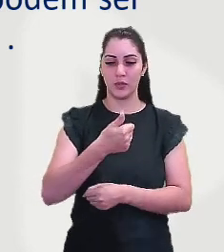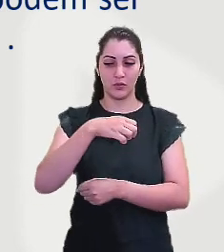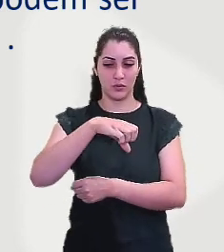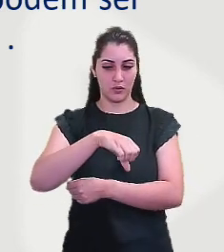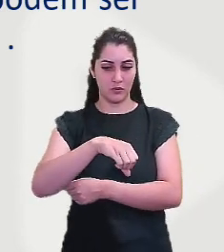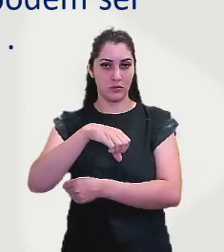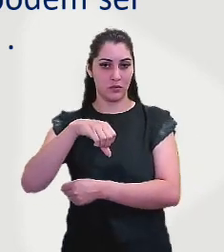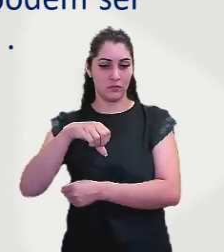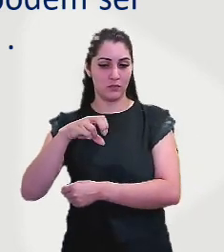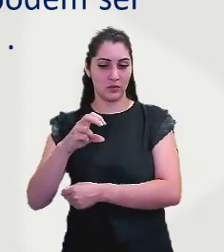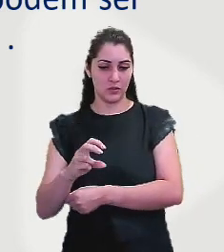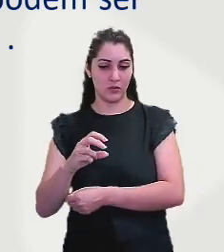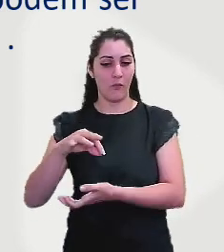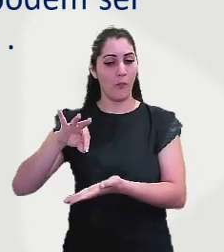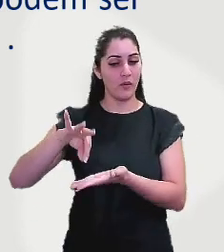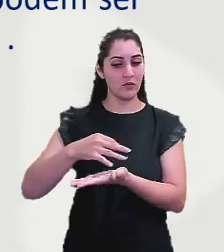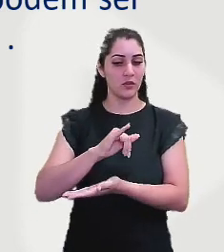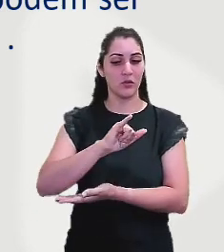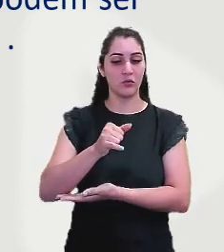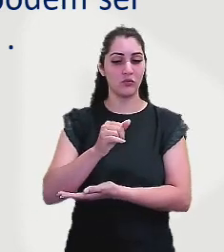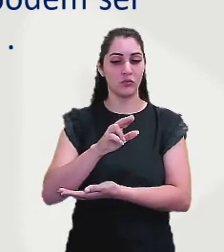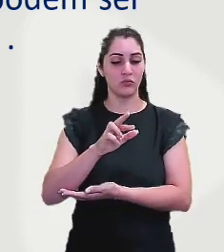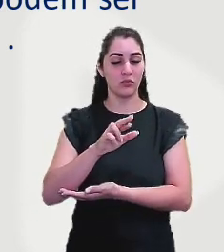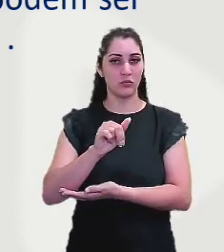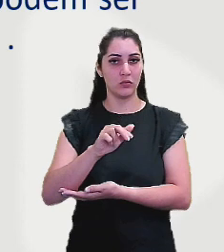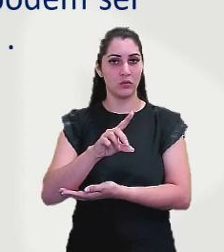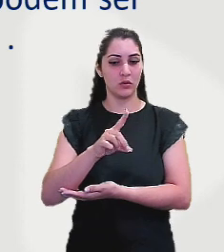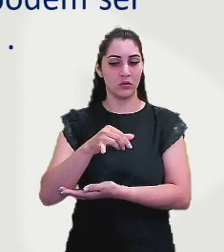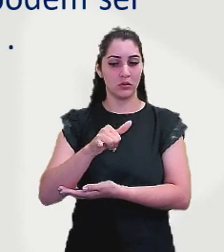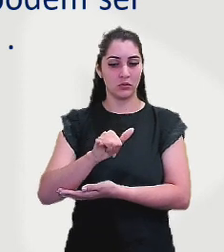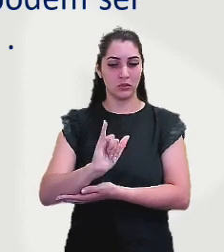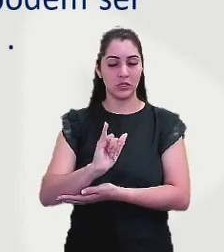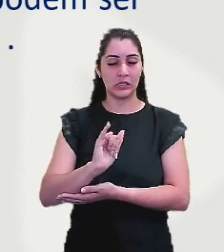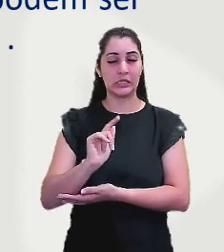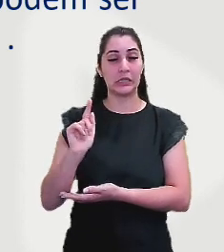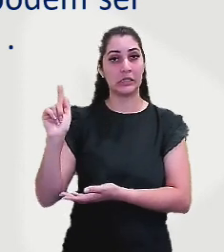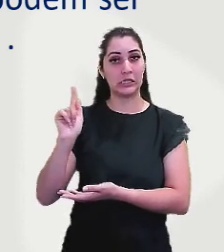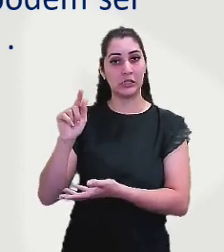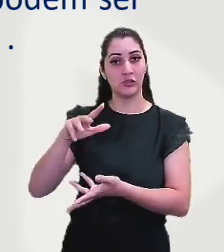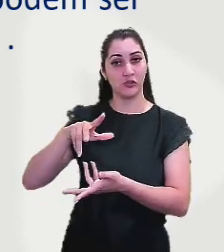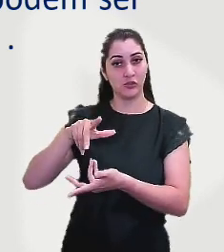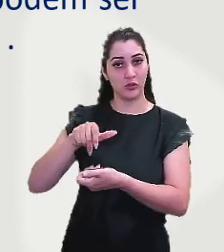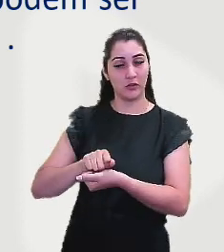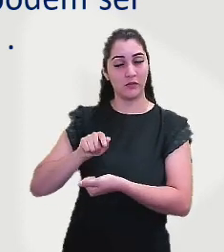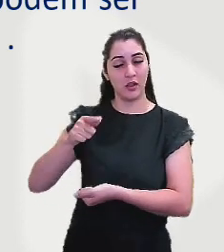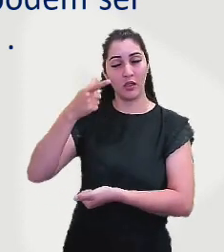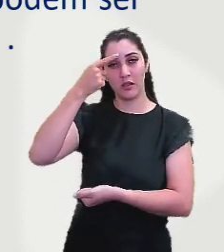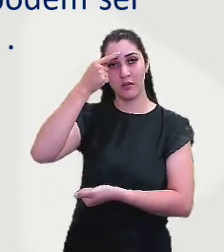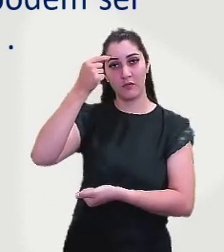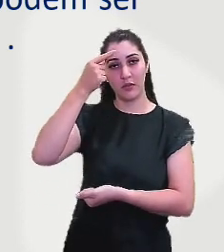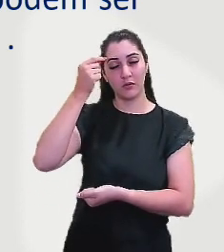geógrafo e pesquisador Jurandir Ross, do Departamento de Geografia da USP, Universidade de São Paulo. O